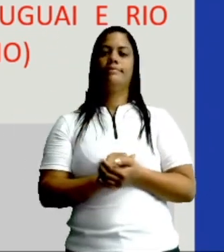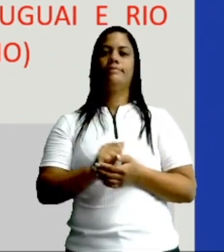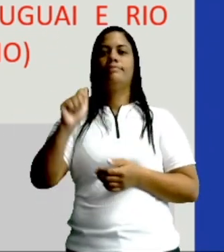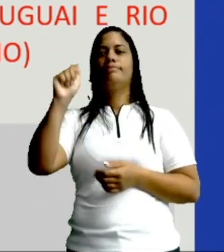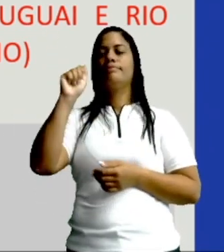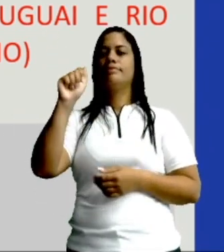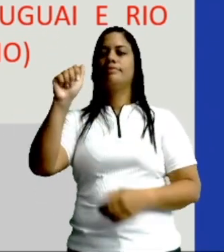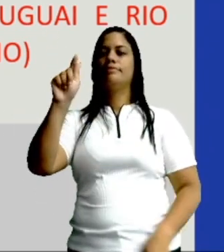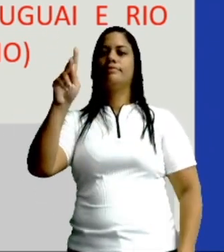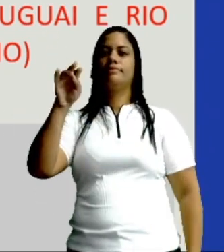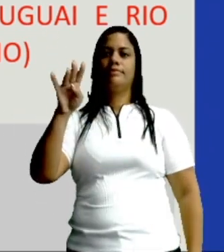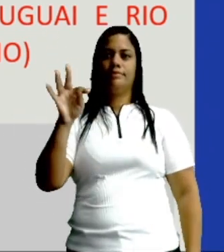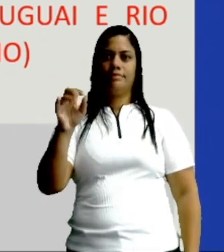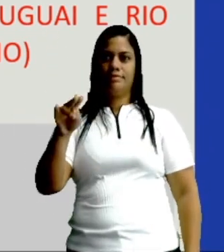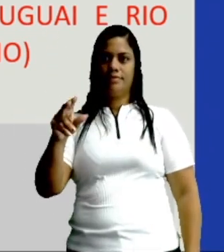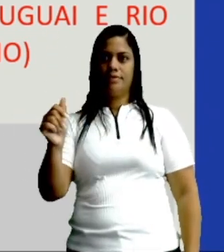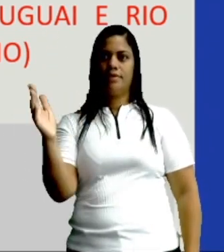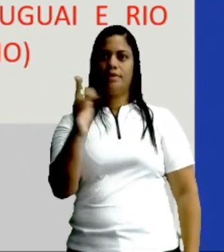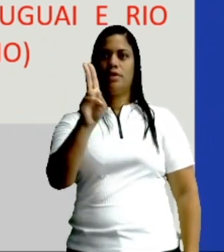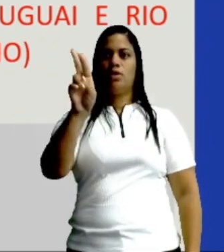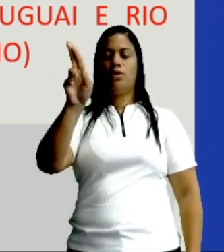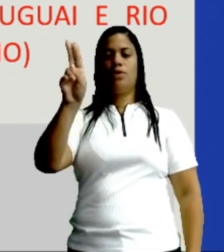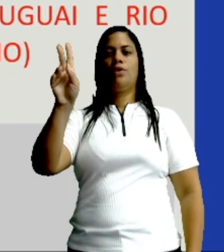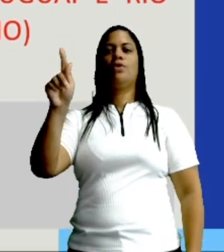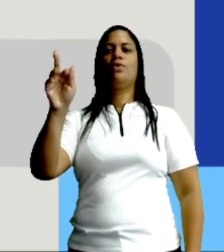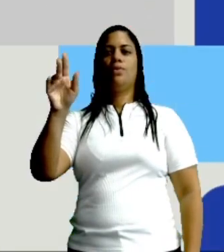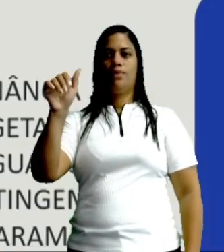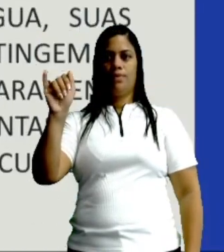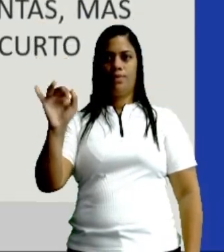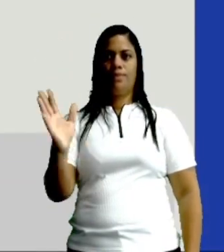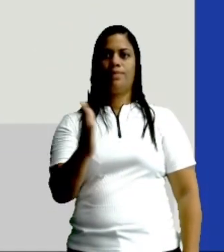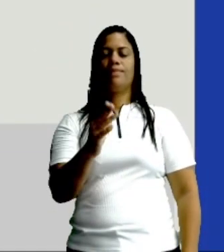do Sul, nos pampas gaúchos.